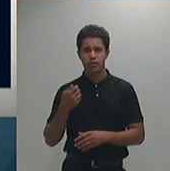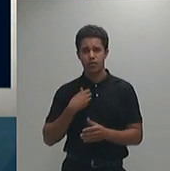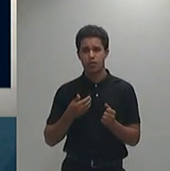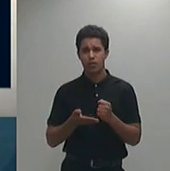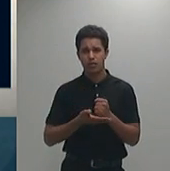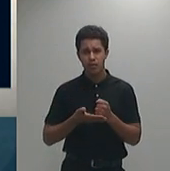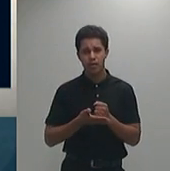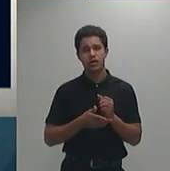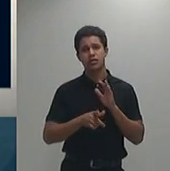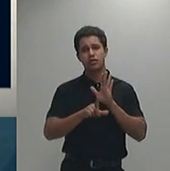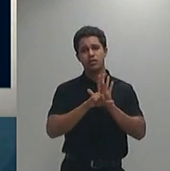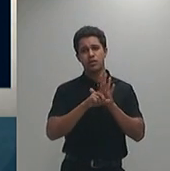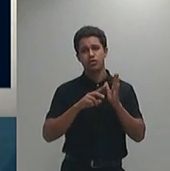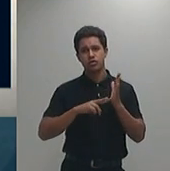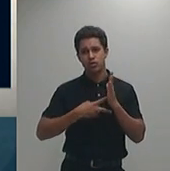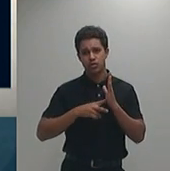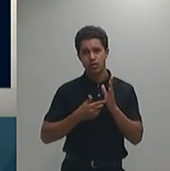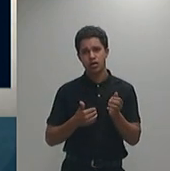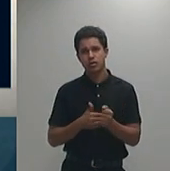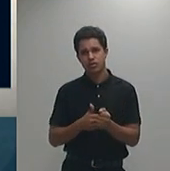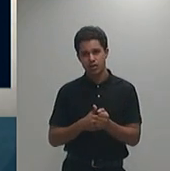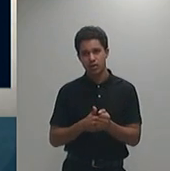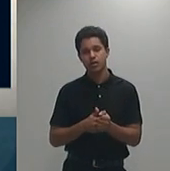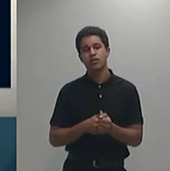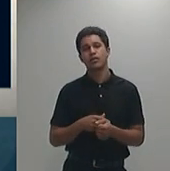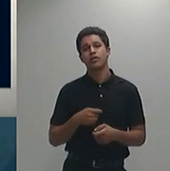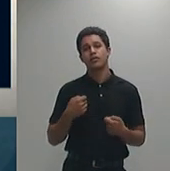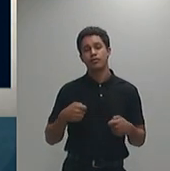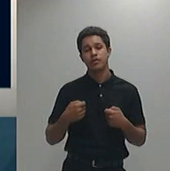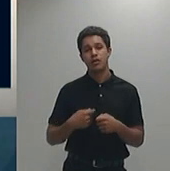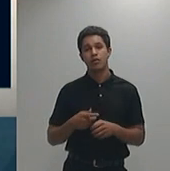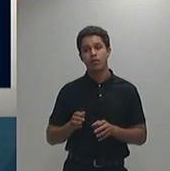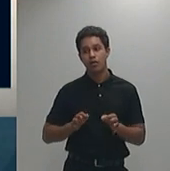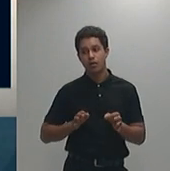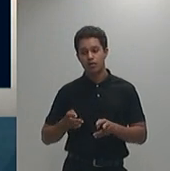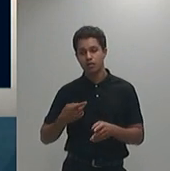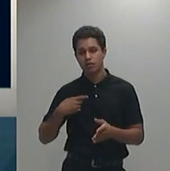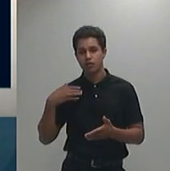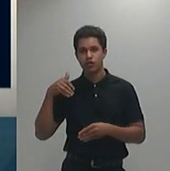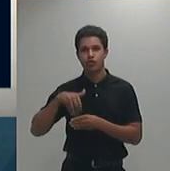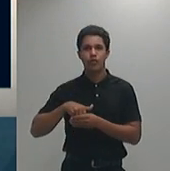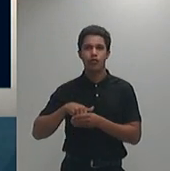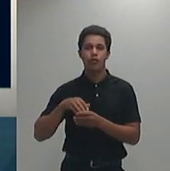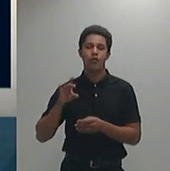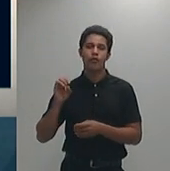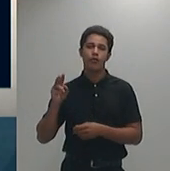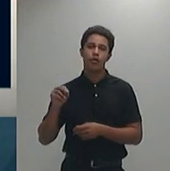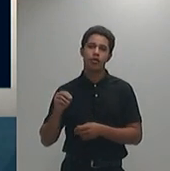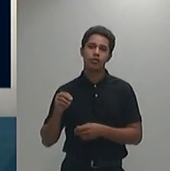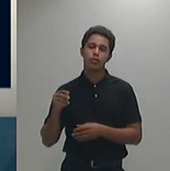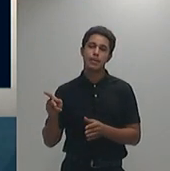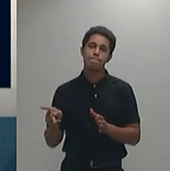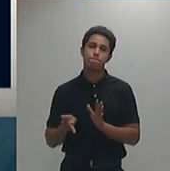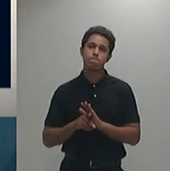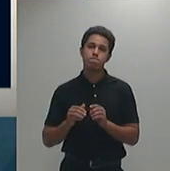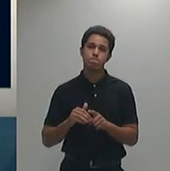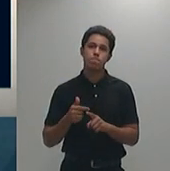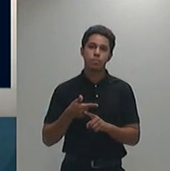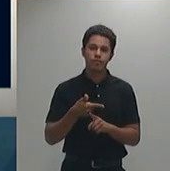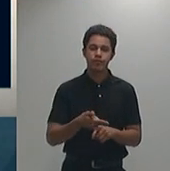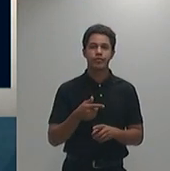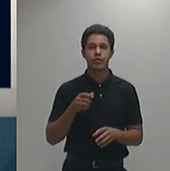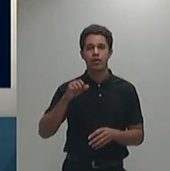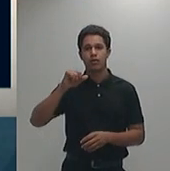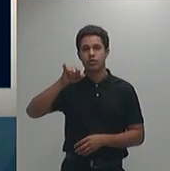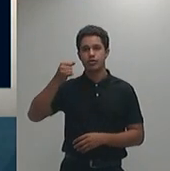anônimas parágrafo primeiro força o estado no exercício de voto da FB sucedida posteriormente pela JF